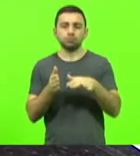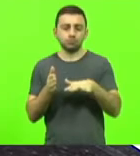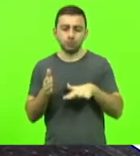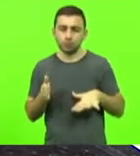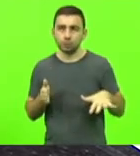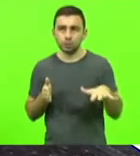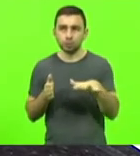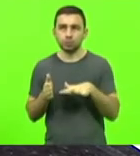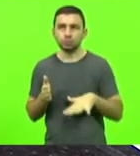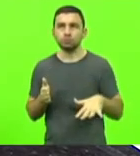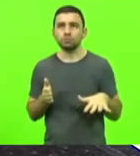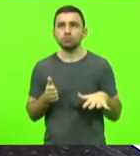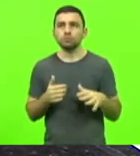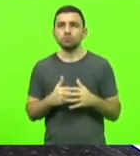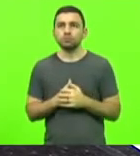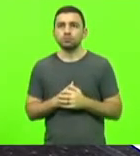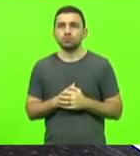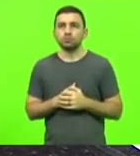aqui.